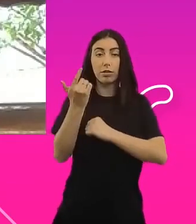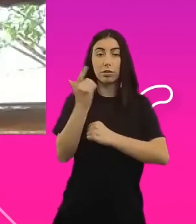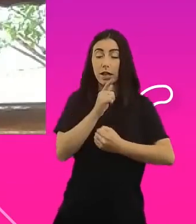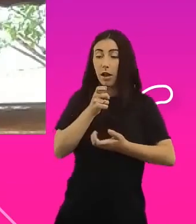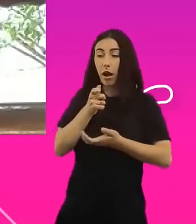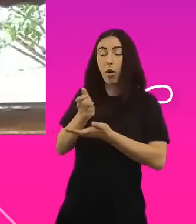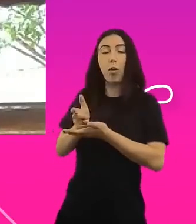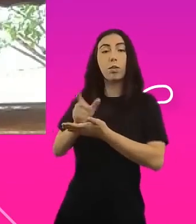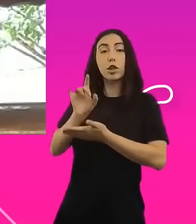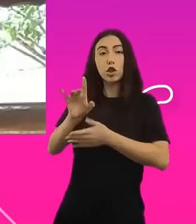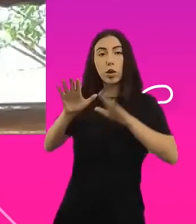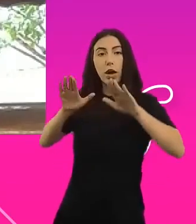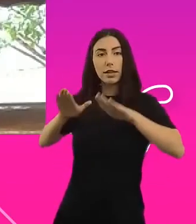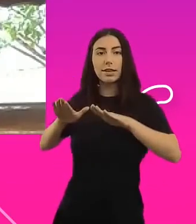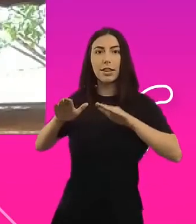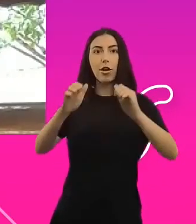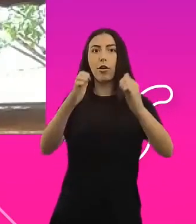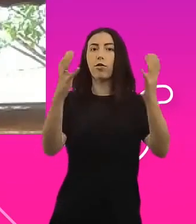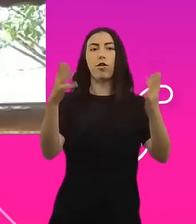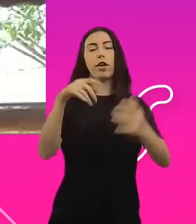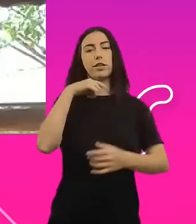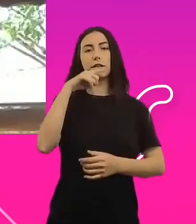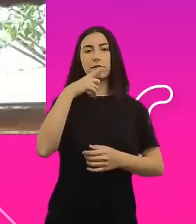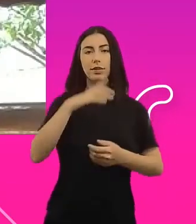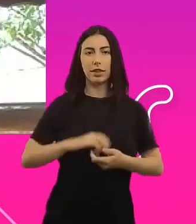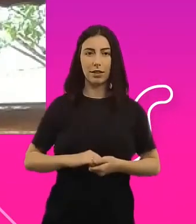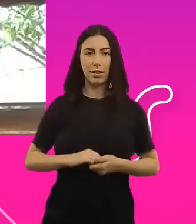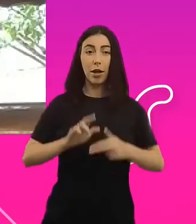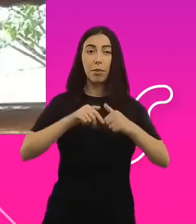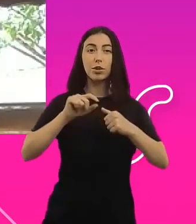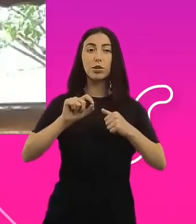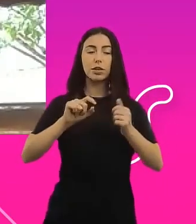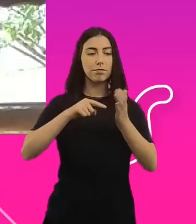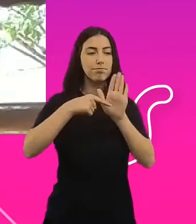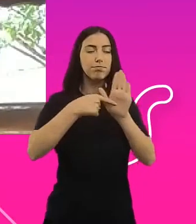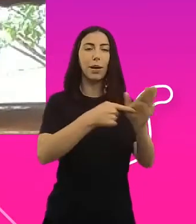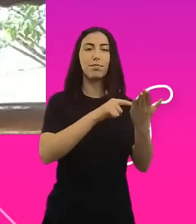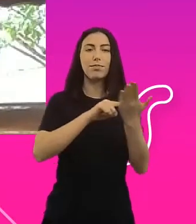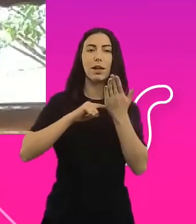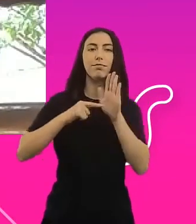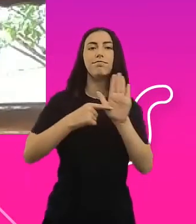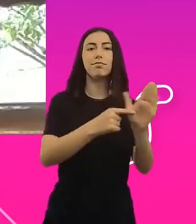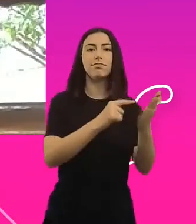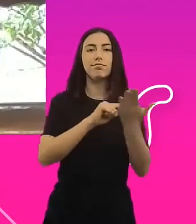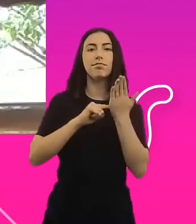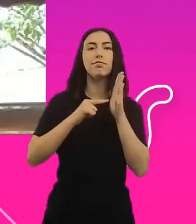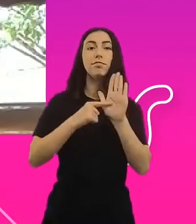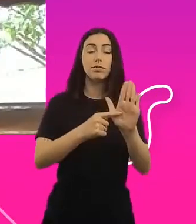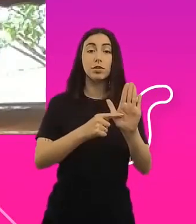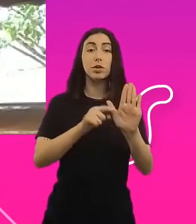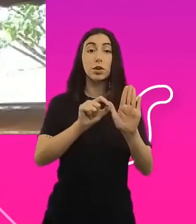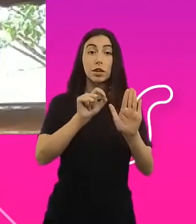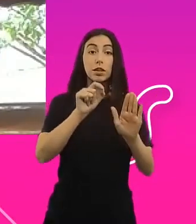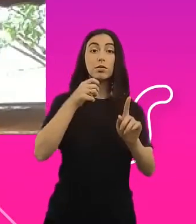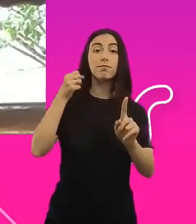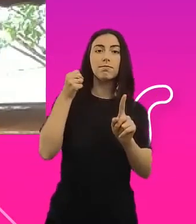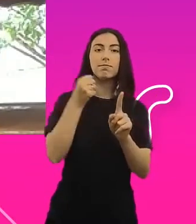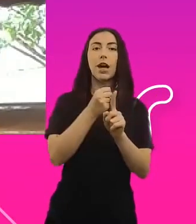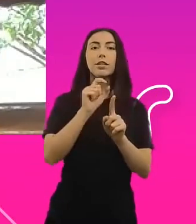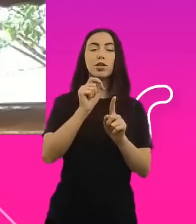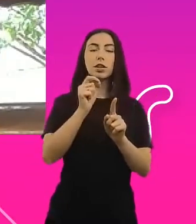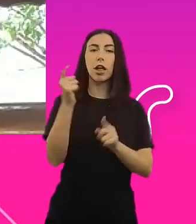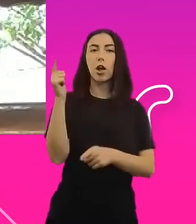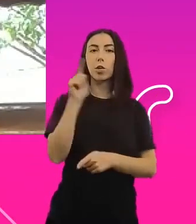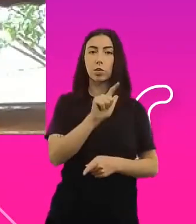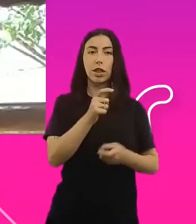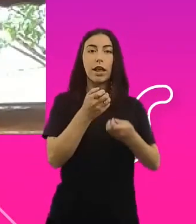de autoajuda mesmo, né, das comunidades. E isso tem impactado muito na geração de emprego e impactado também nessa questão